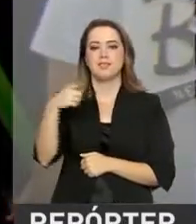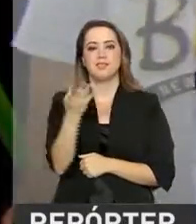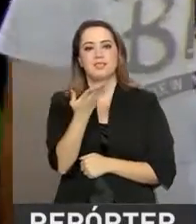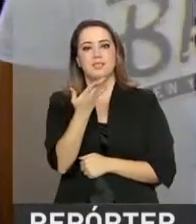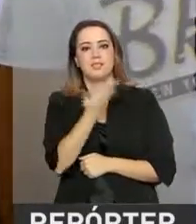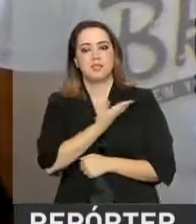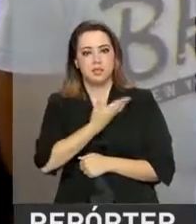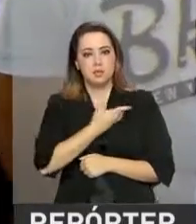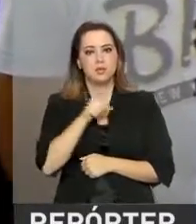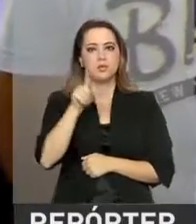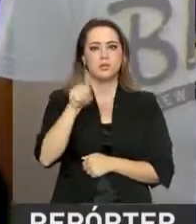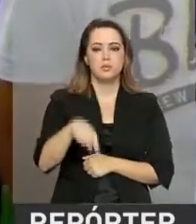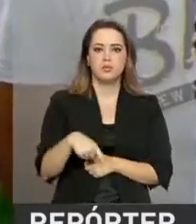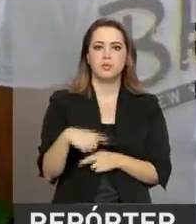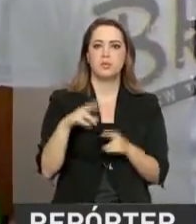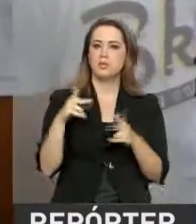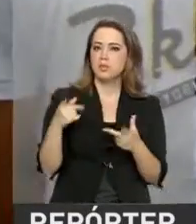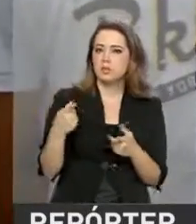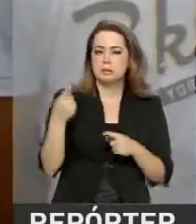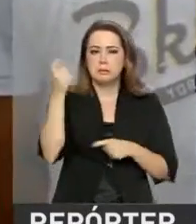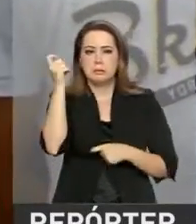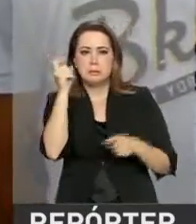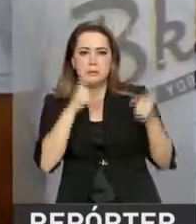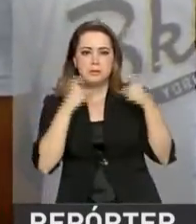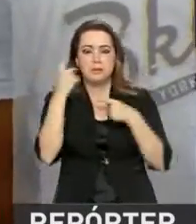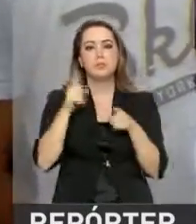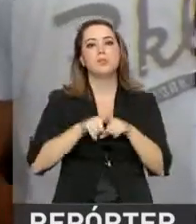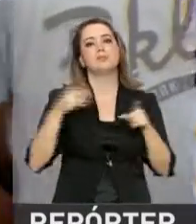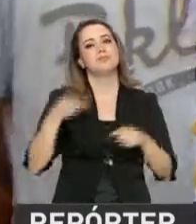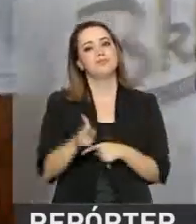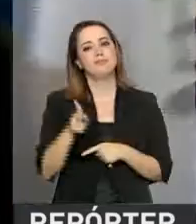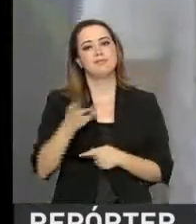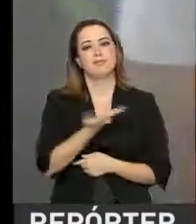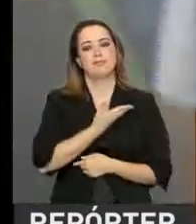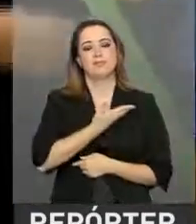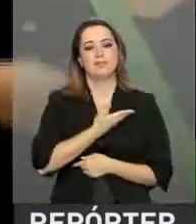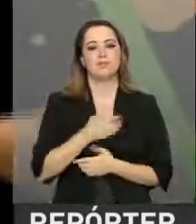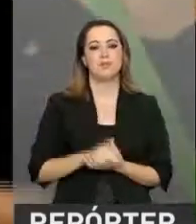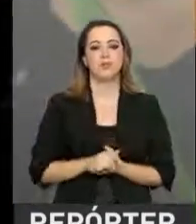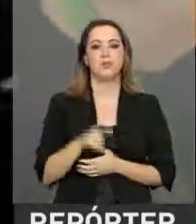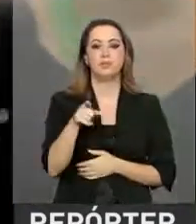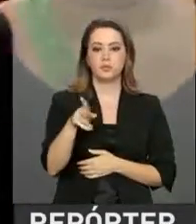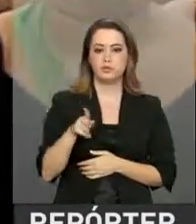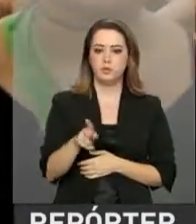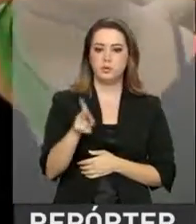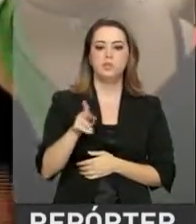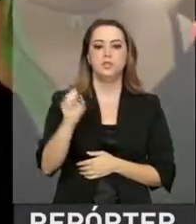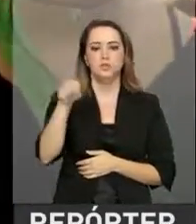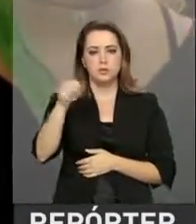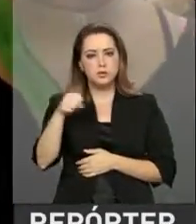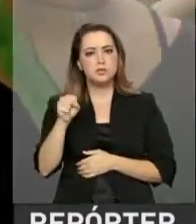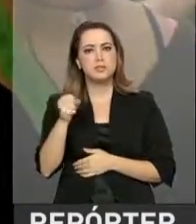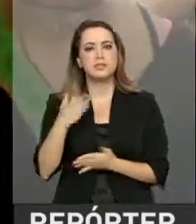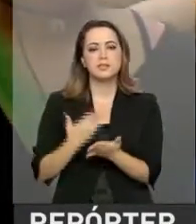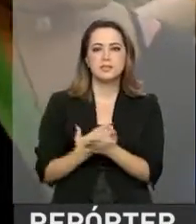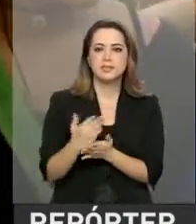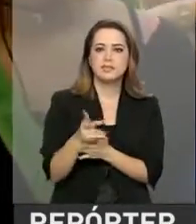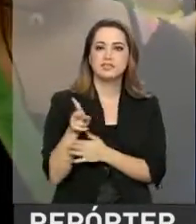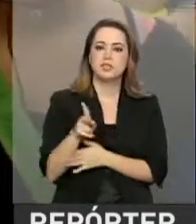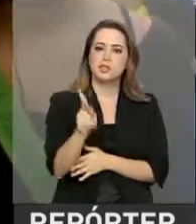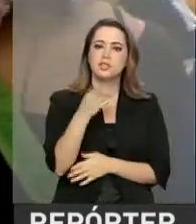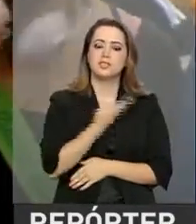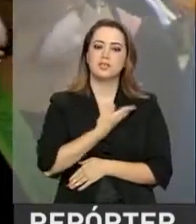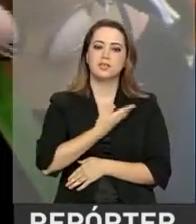fundo um pouco gol cantrell por cinco amigos brasileiros e argentinos são amigos são com certeza eu